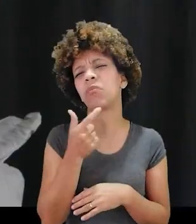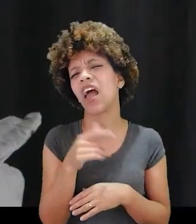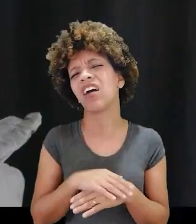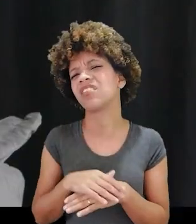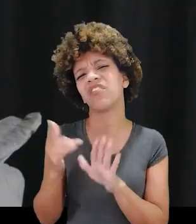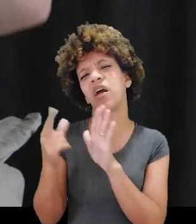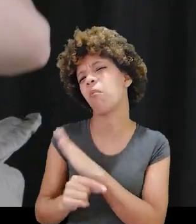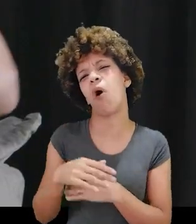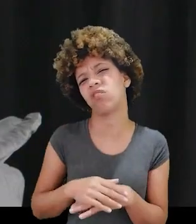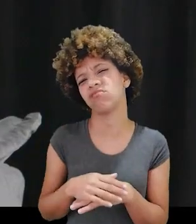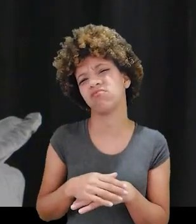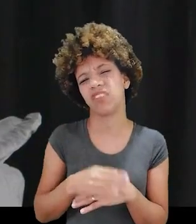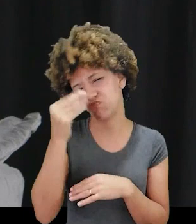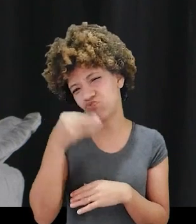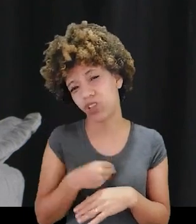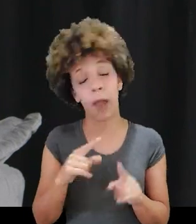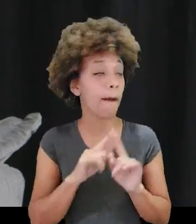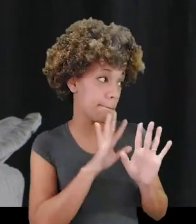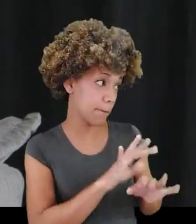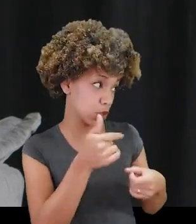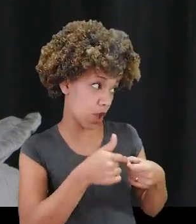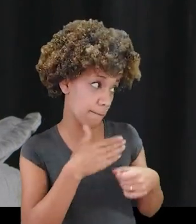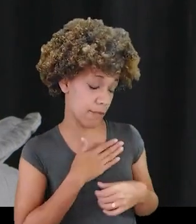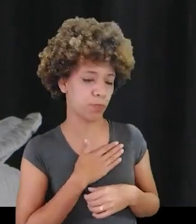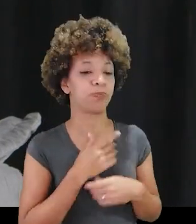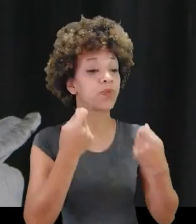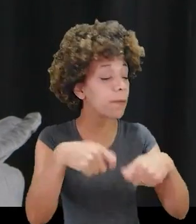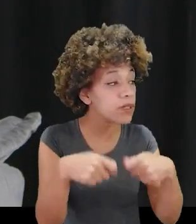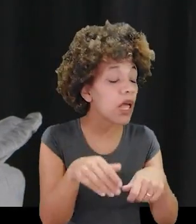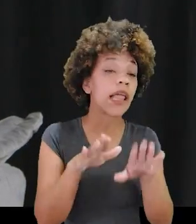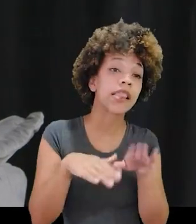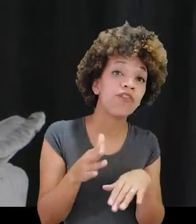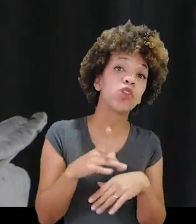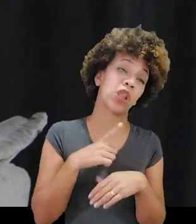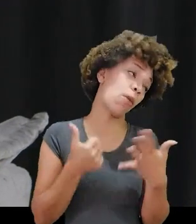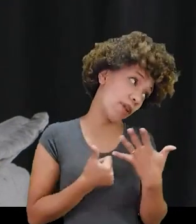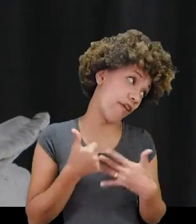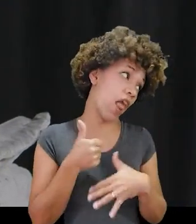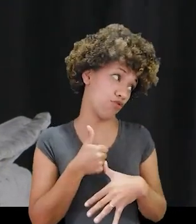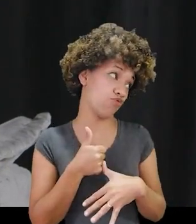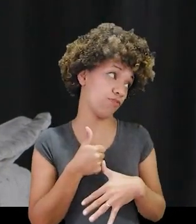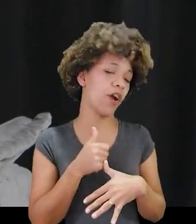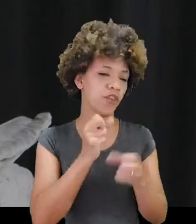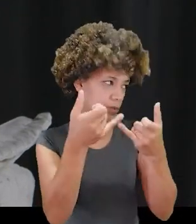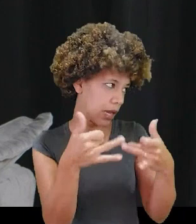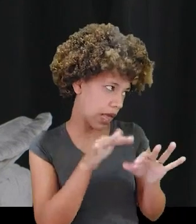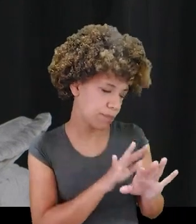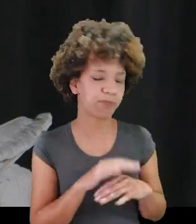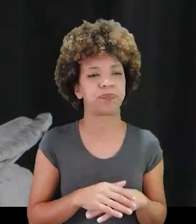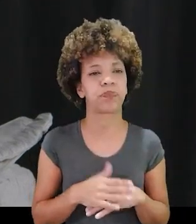sério muita piadinha ou público vai embora eu abasteço assim bicho é na necessidade talvez eu tenho privilégio